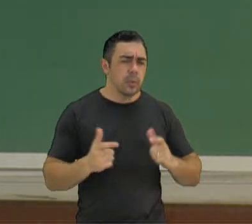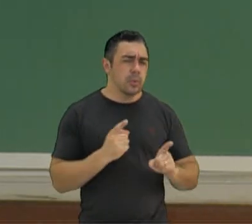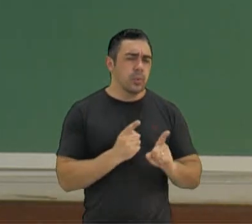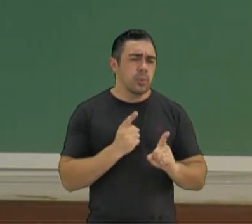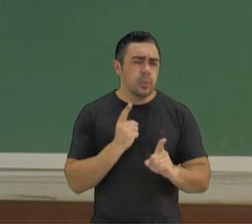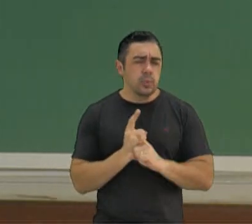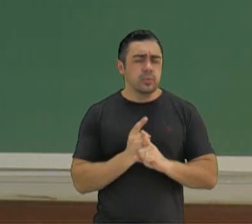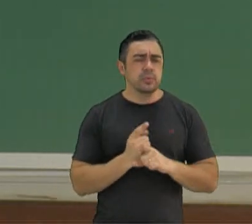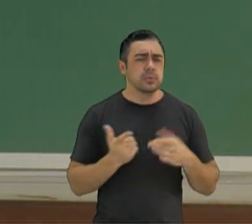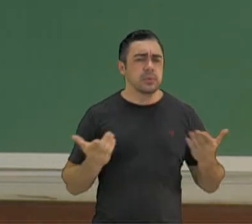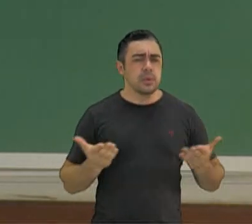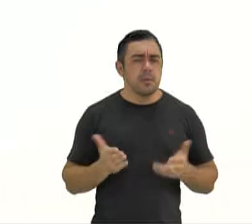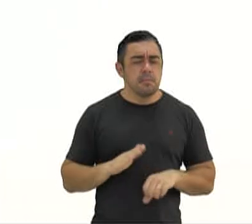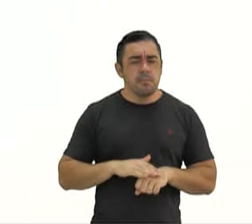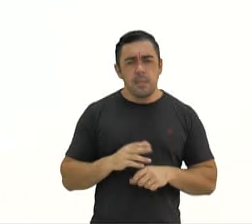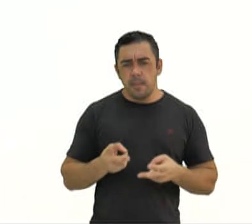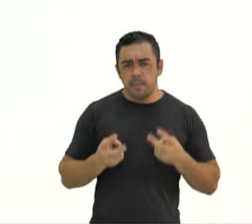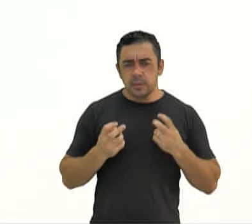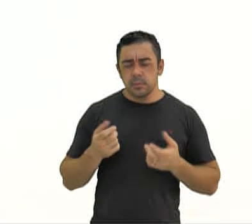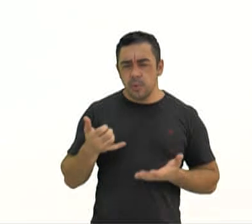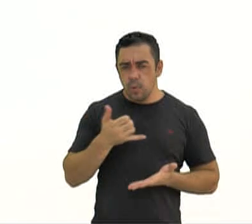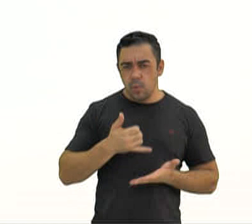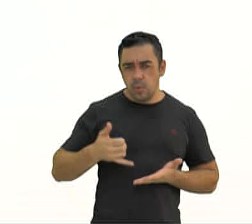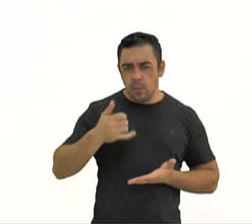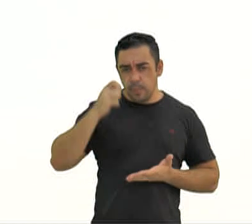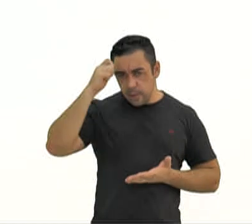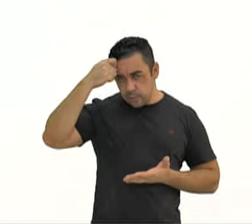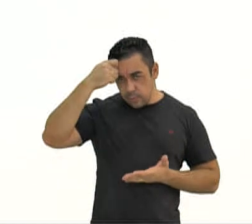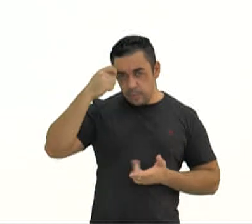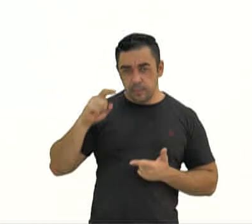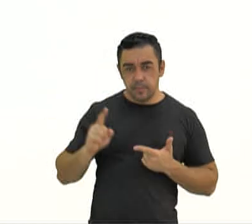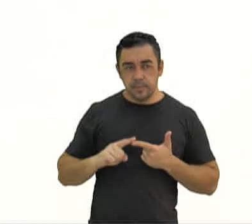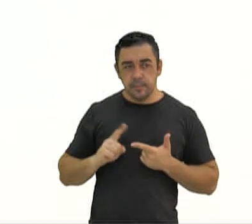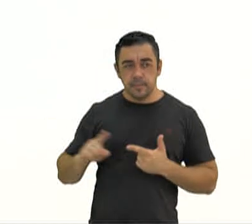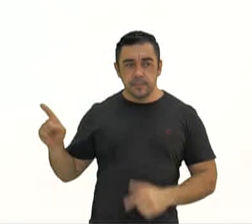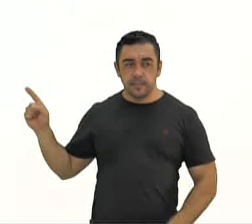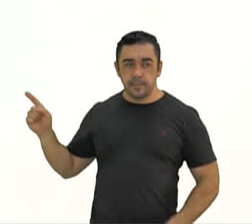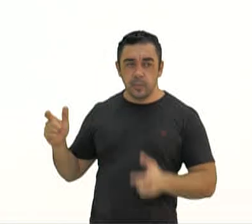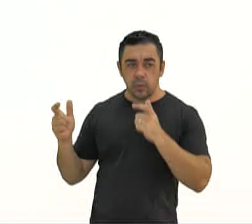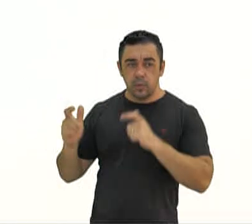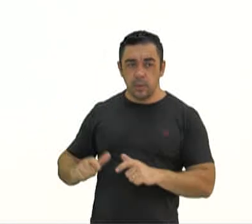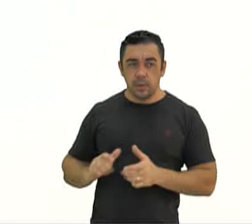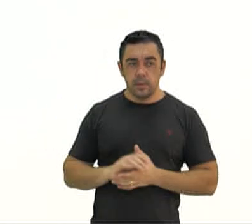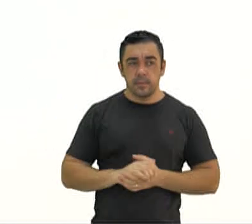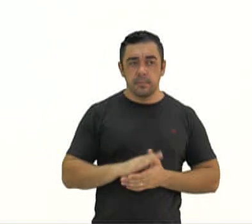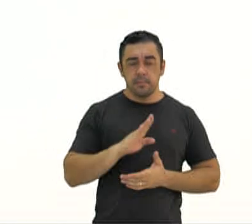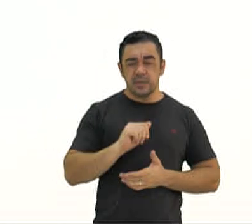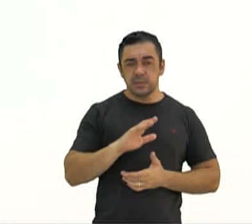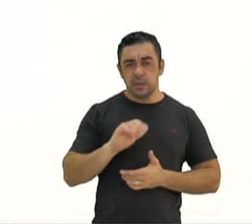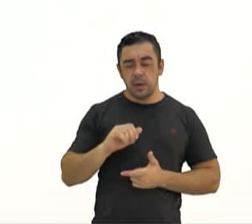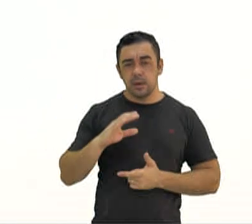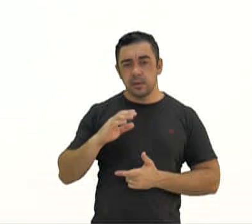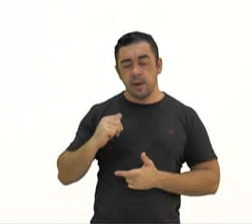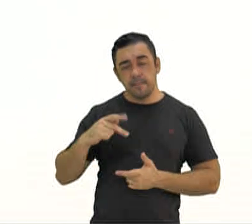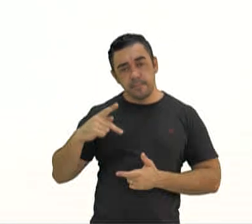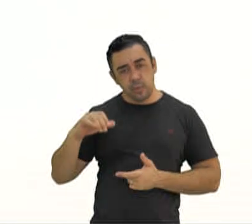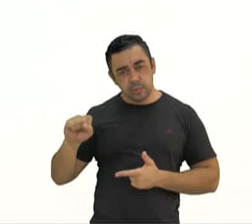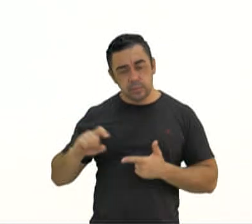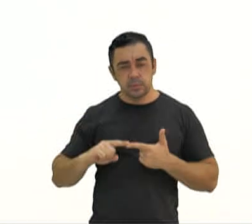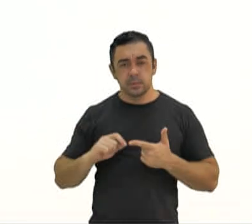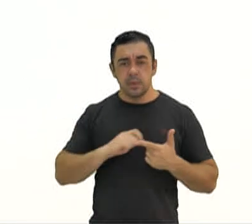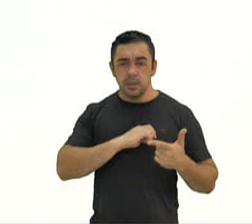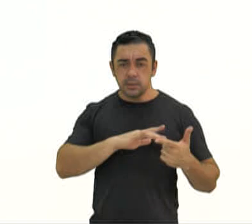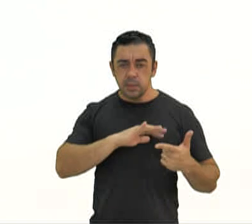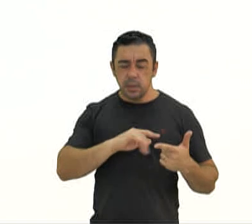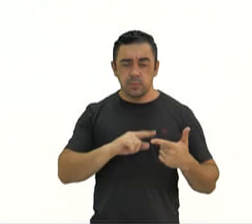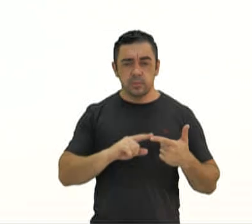situações mais perceptíveis de petróleo? Nós vemos na Bacia de Campos, percebemos na Bacia de Santos, na região do